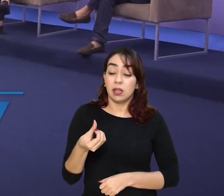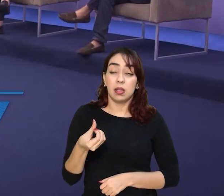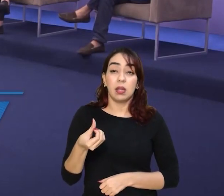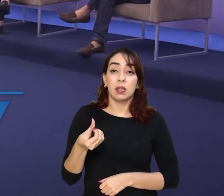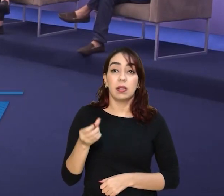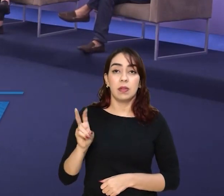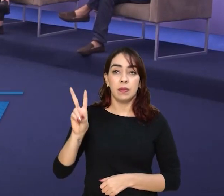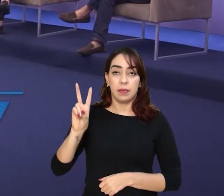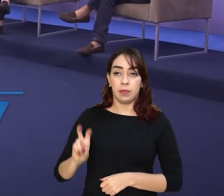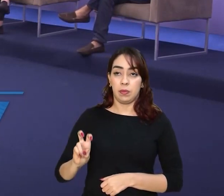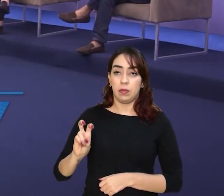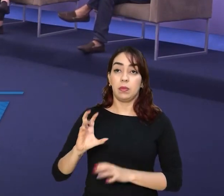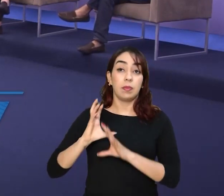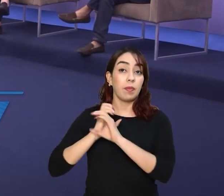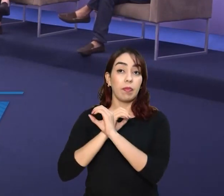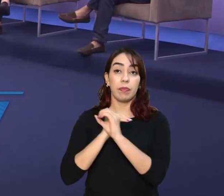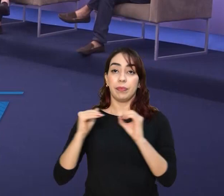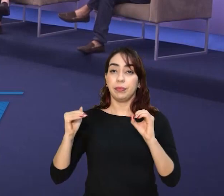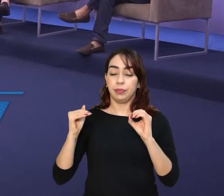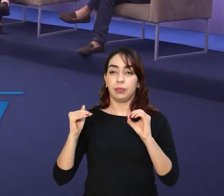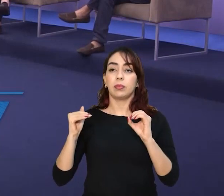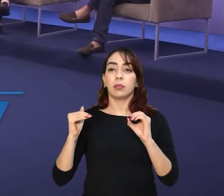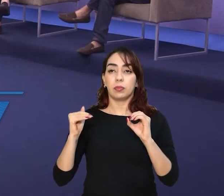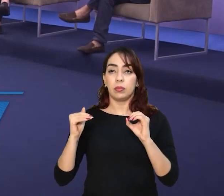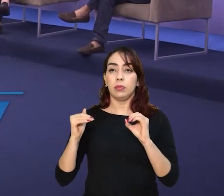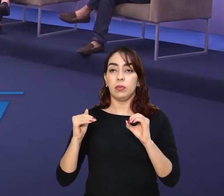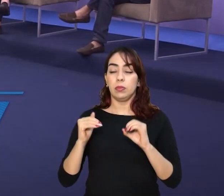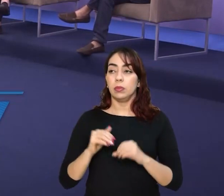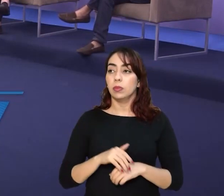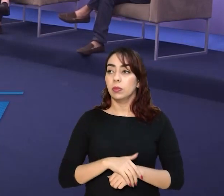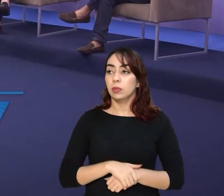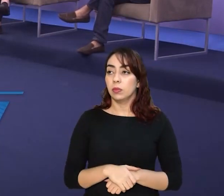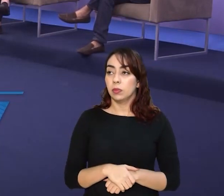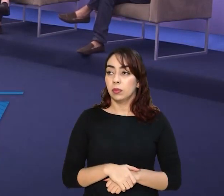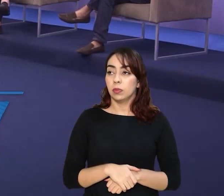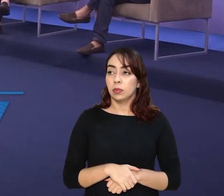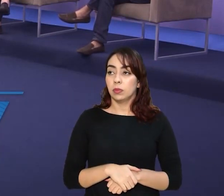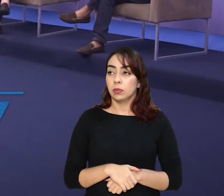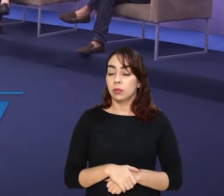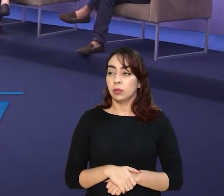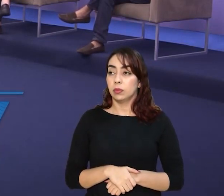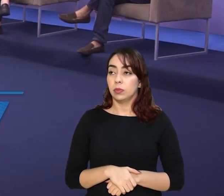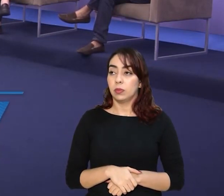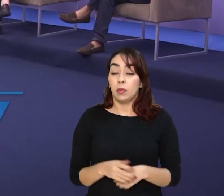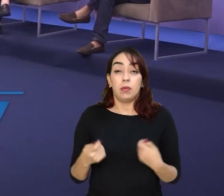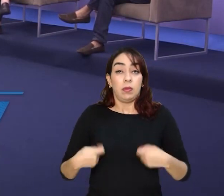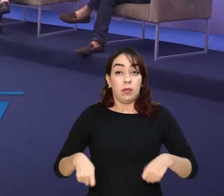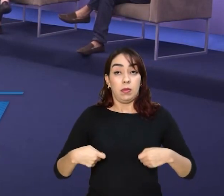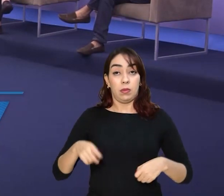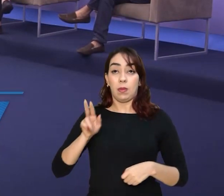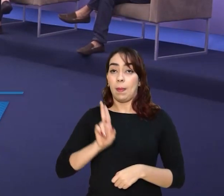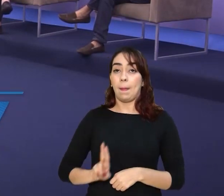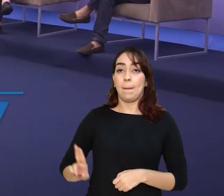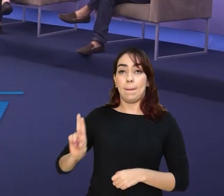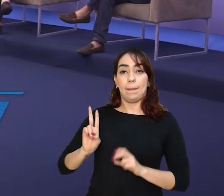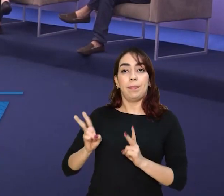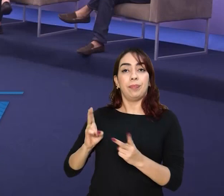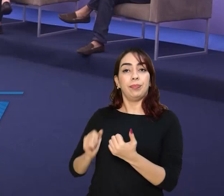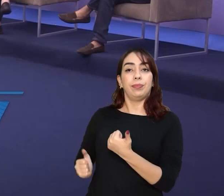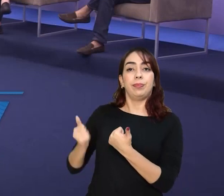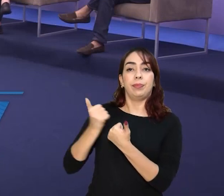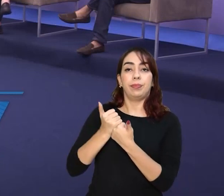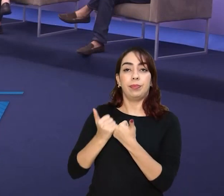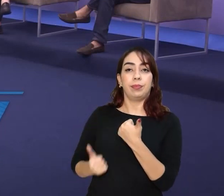da suspensão, ele tem quase a média de um cartão por jogo. Nesse jogo contra o Chapecoense... Ele tem que usar substituições com